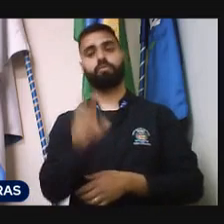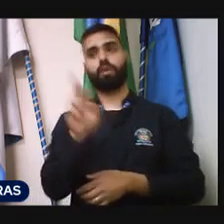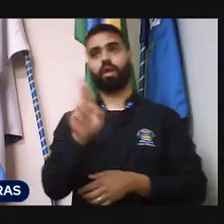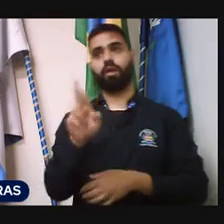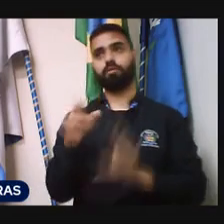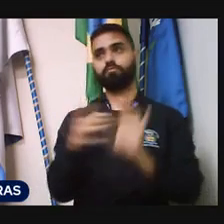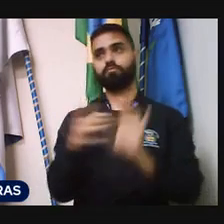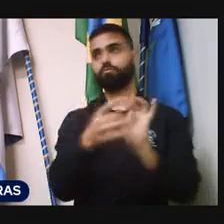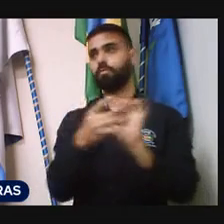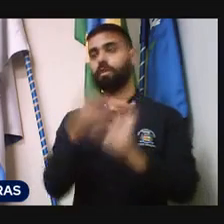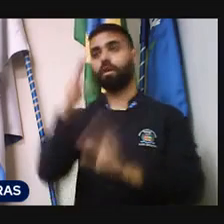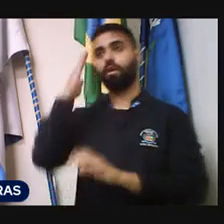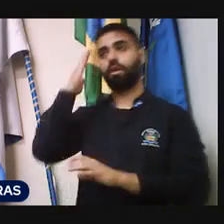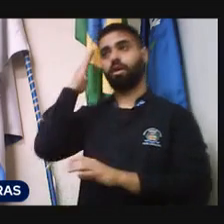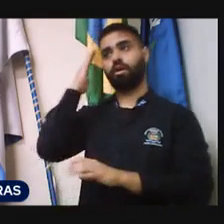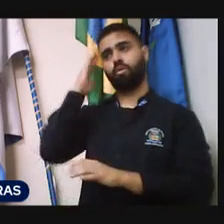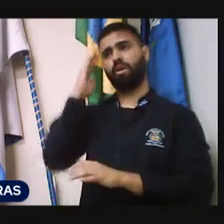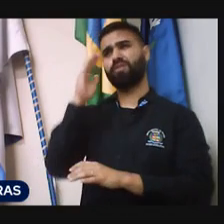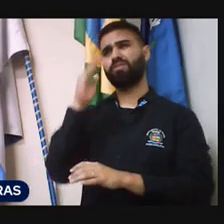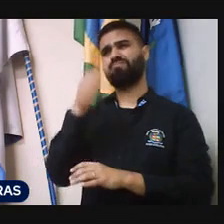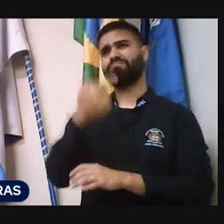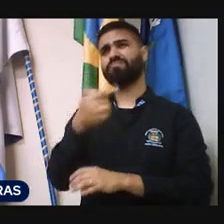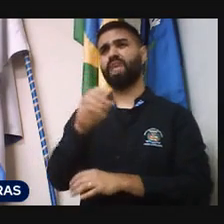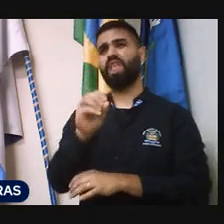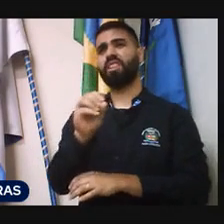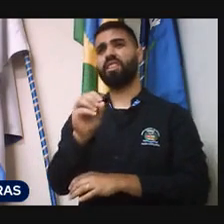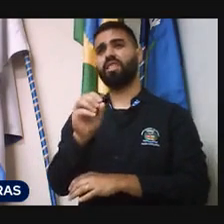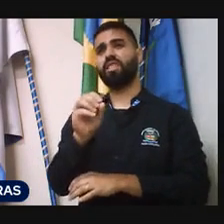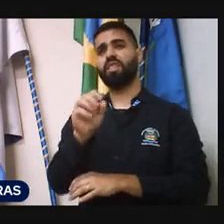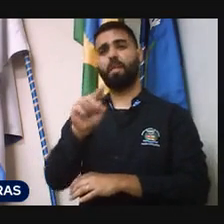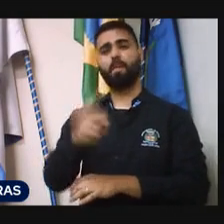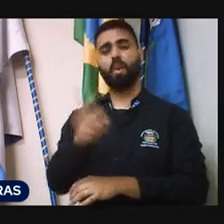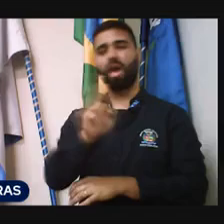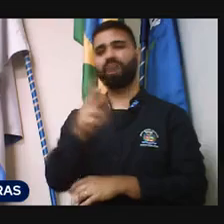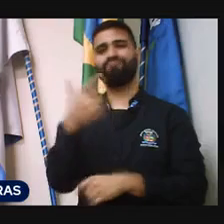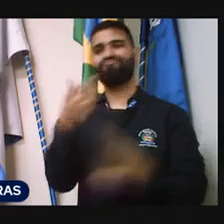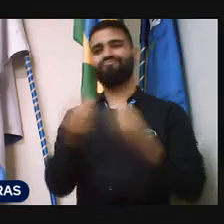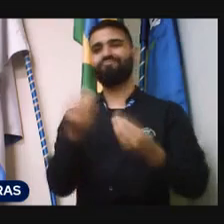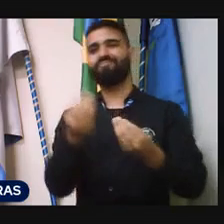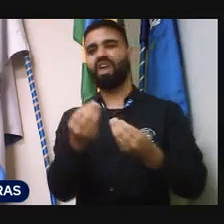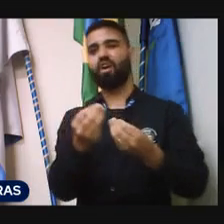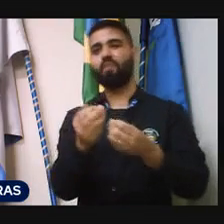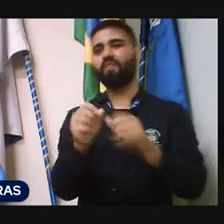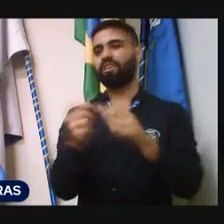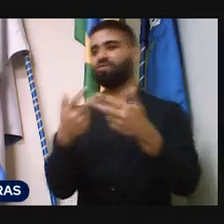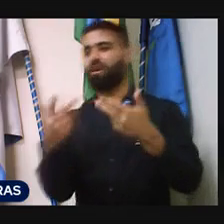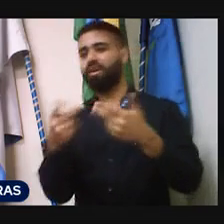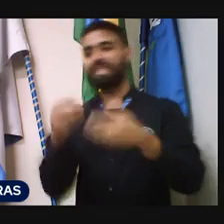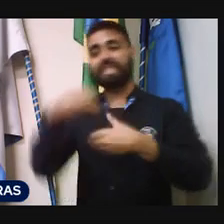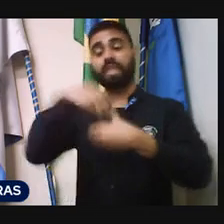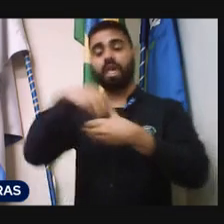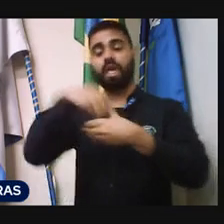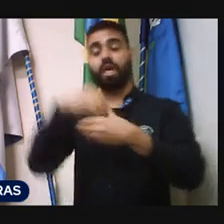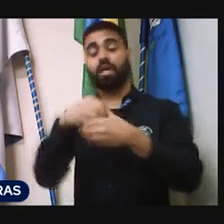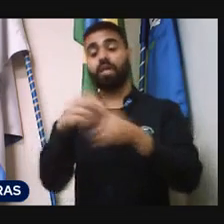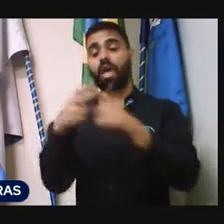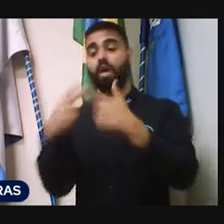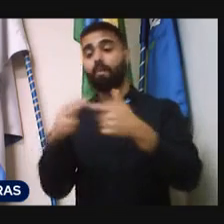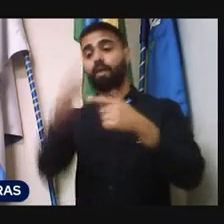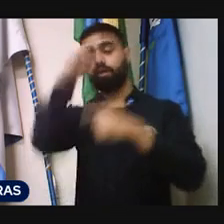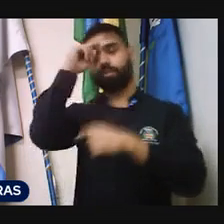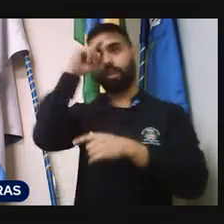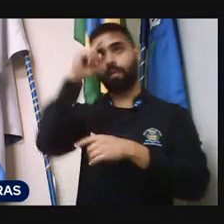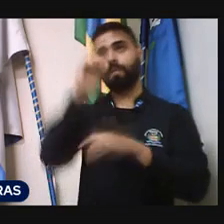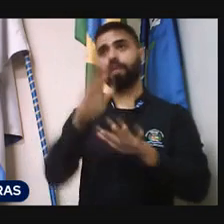acho que todo mundo sabe que é um valor irrisório para se manter um falso já não há quase